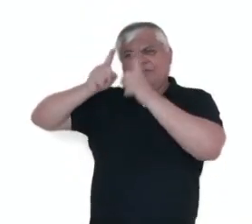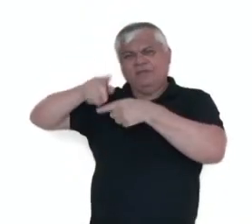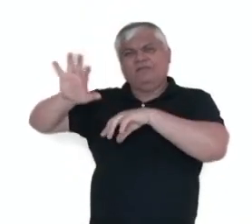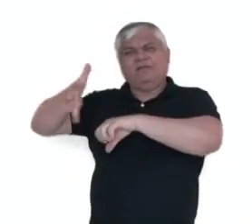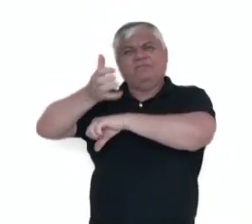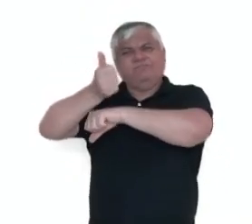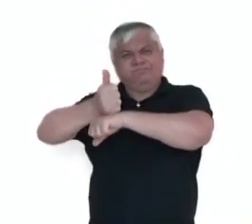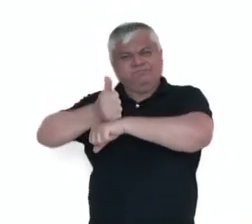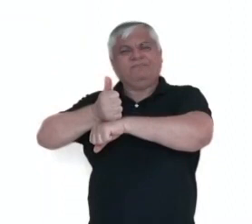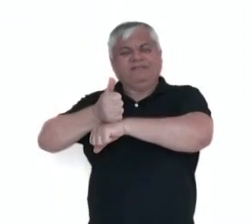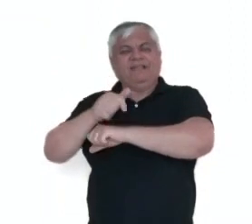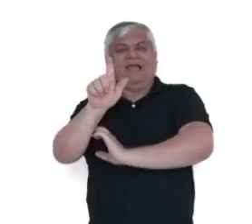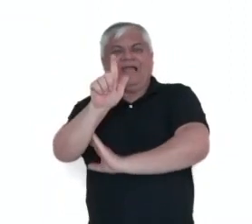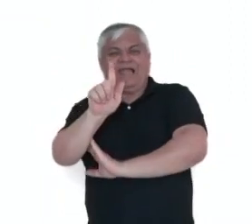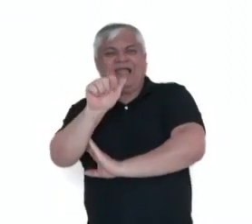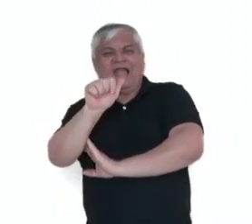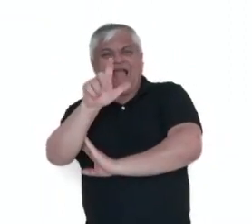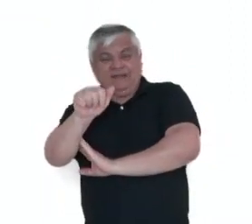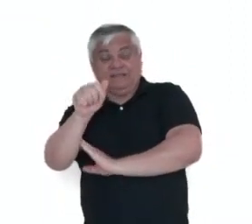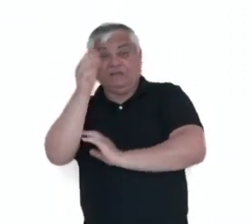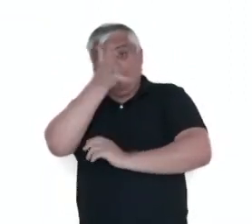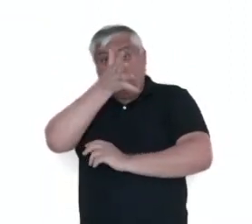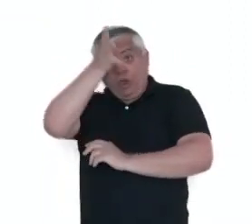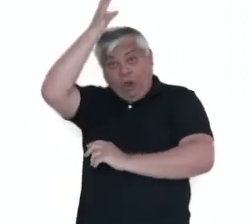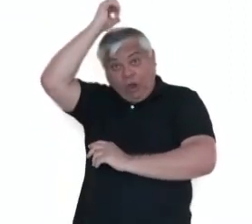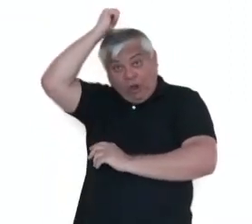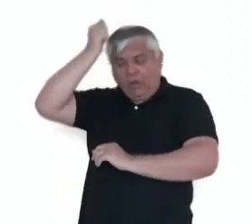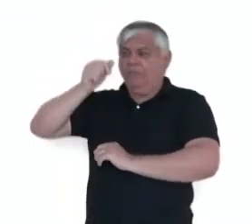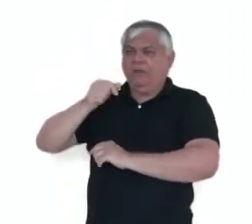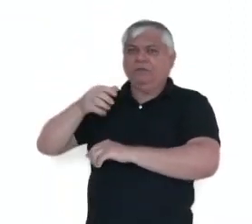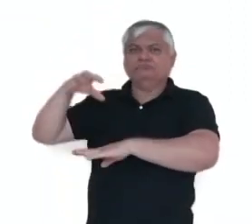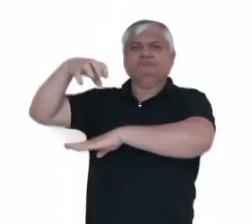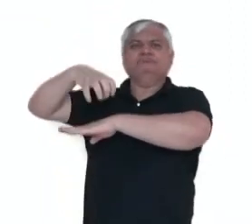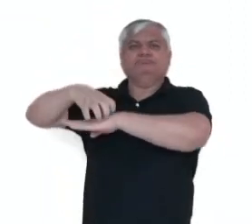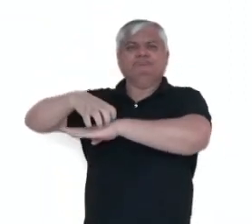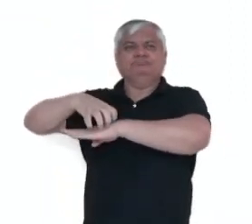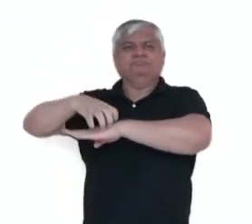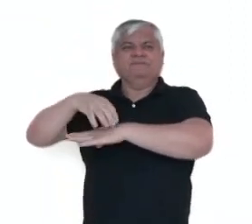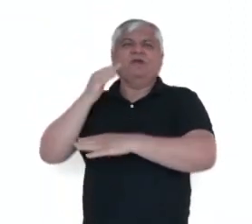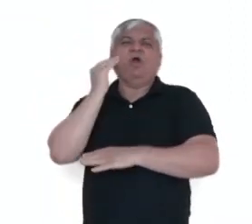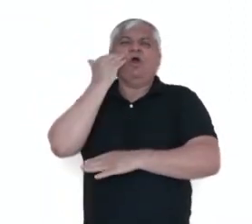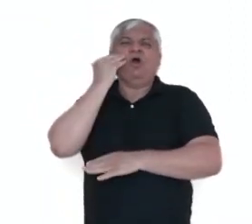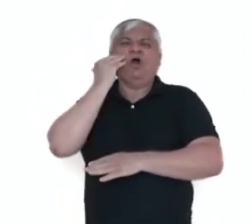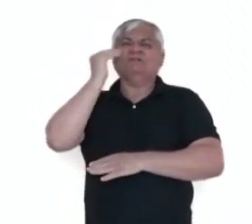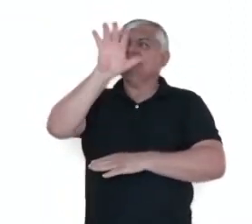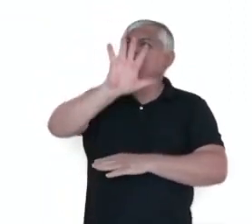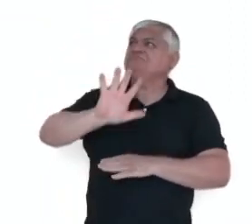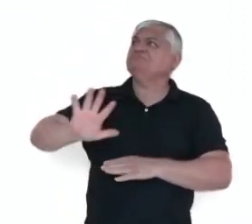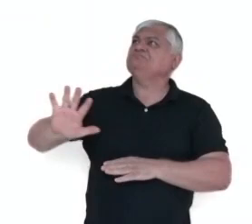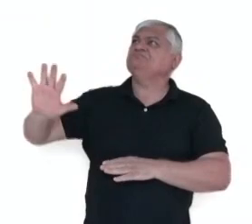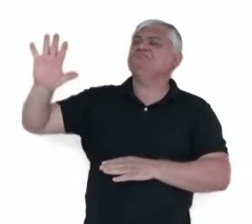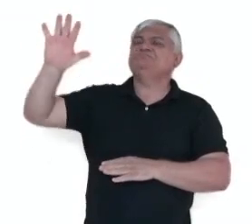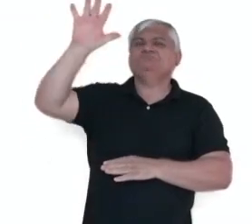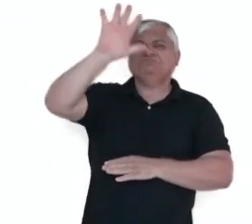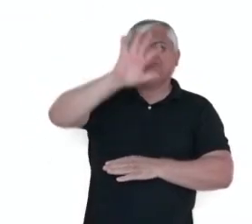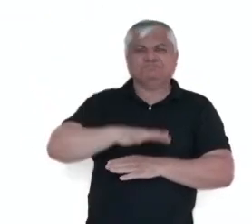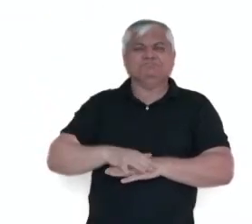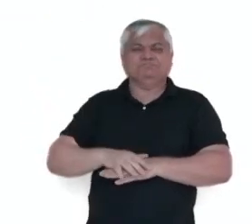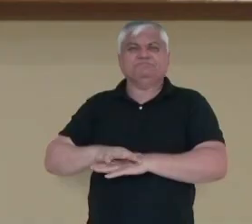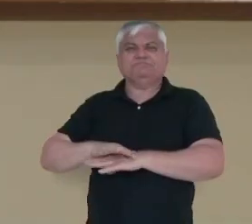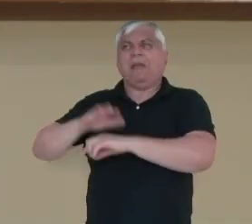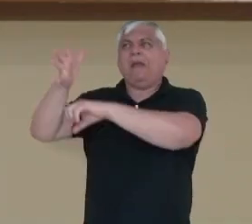Gália. Isso quer dizer que o Império Romano, nesse mapa como onde nós vemos tudo em rosa, é parte do que foi o domínio do